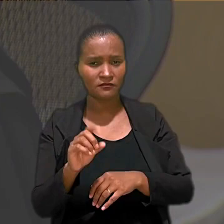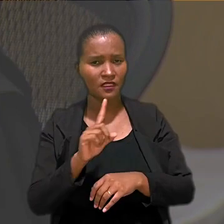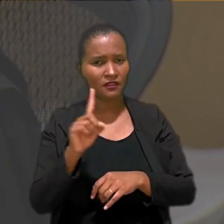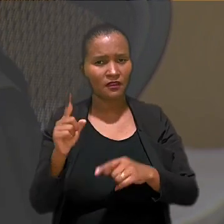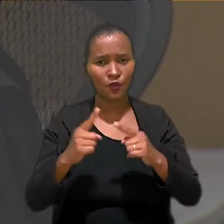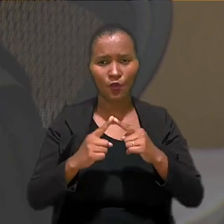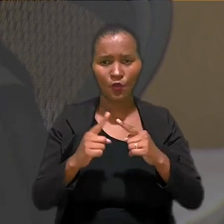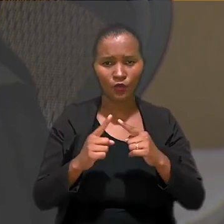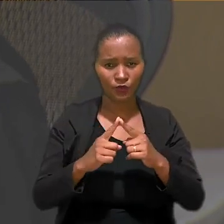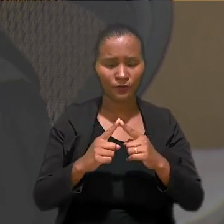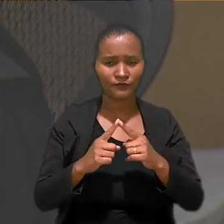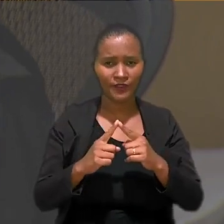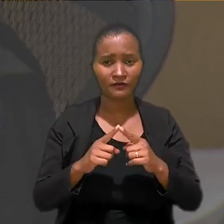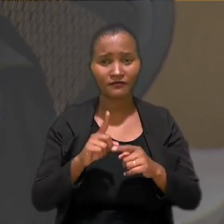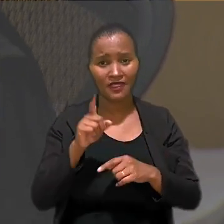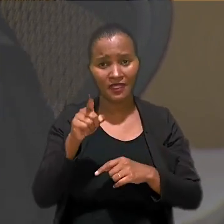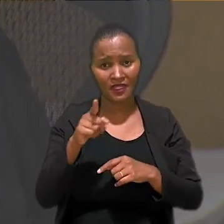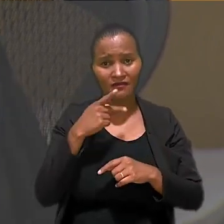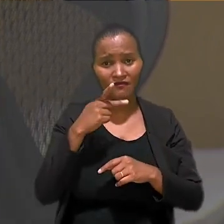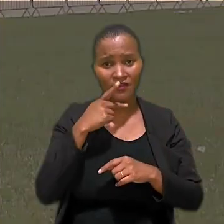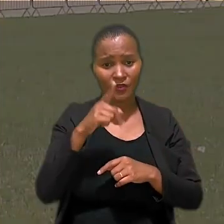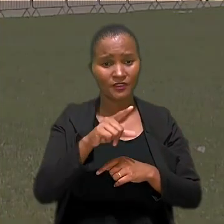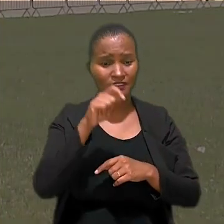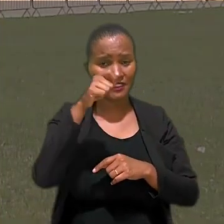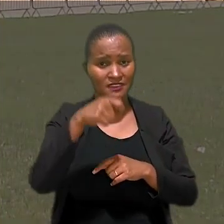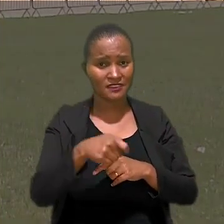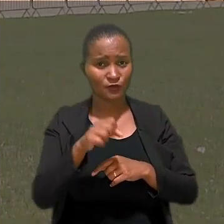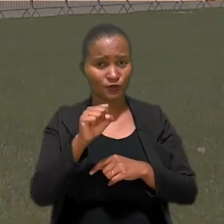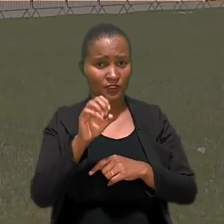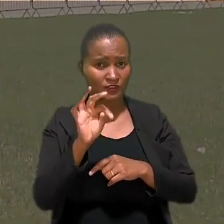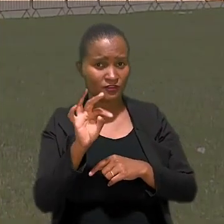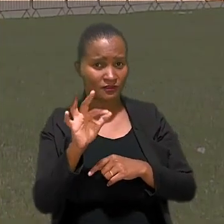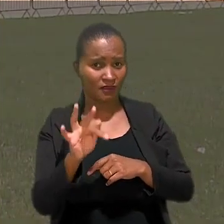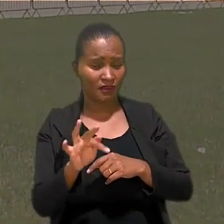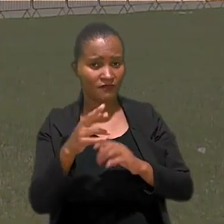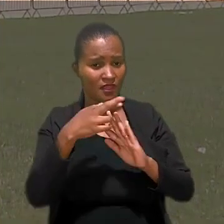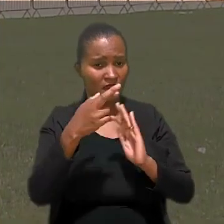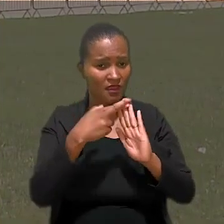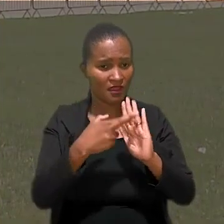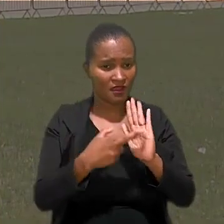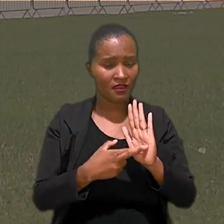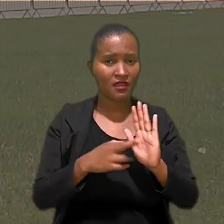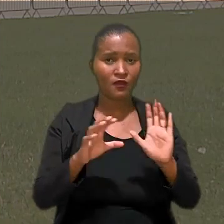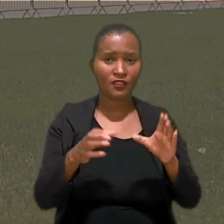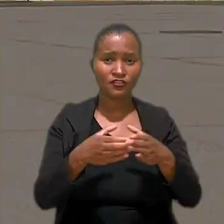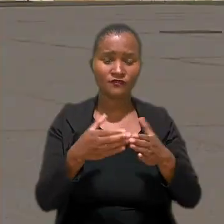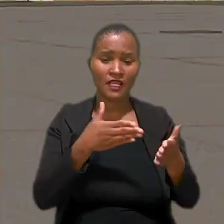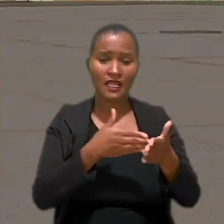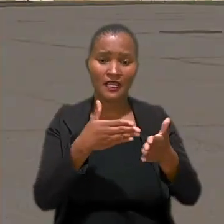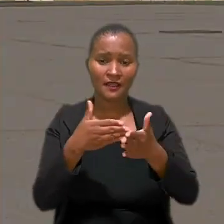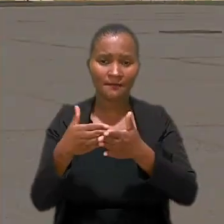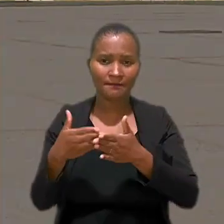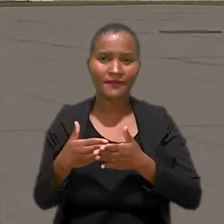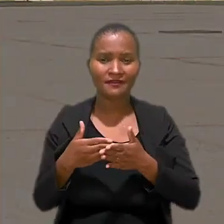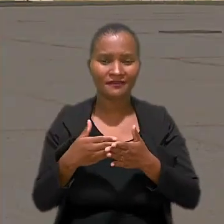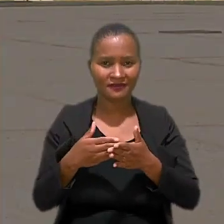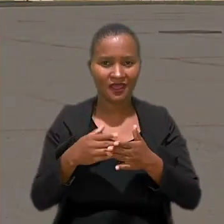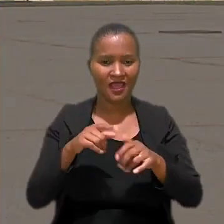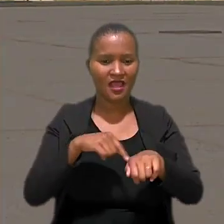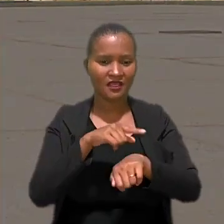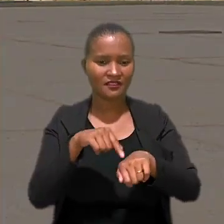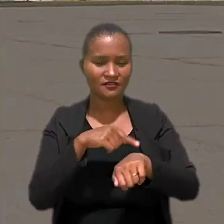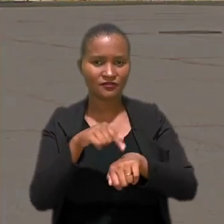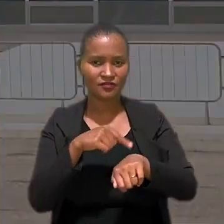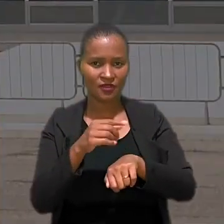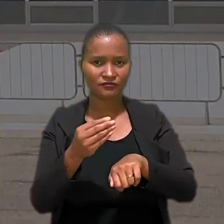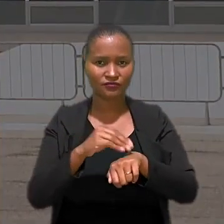da fundamentação. Segundo ele, conforme decisão do Supremo Tribunal Federal, a norma coletiva que limita ou restringe as